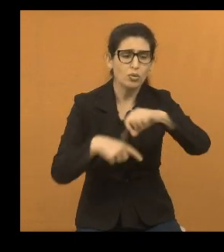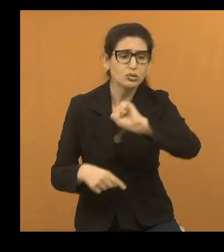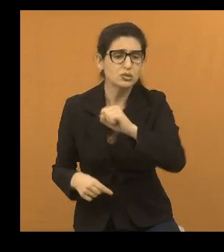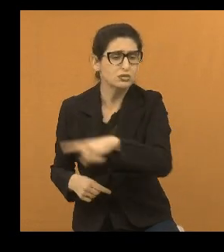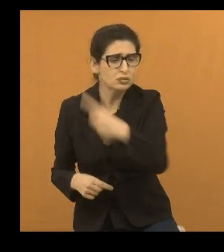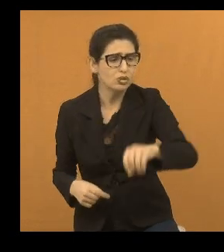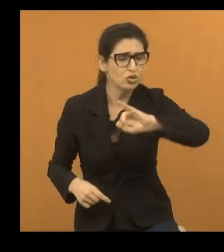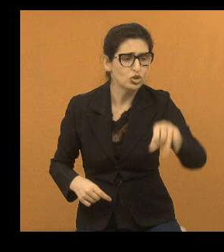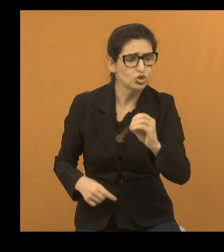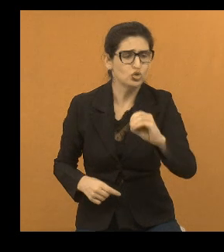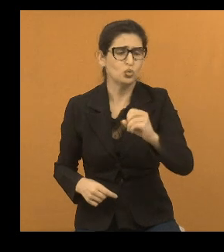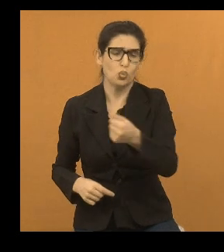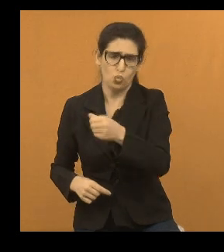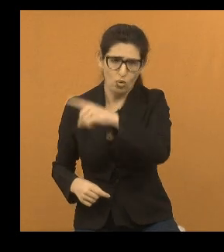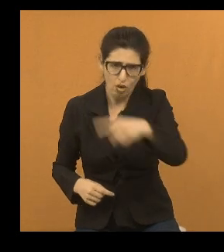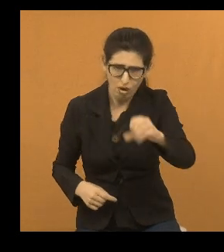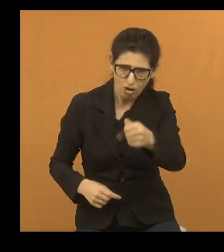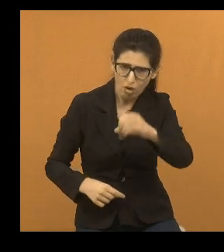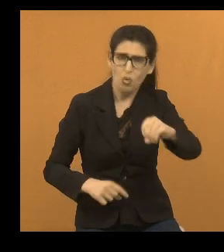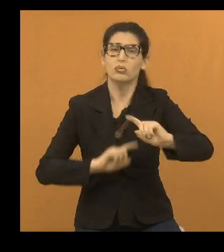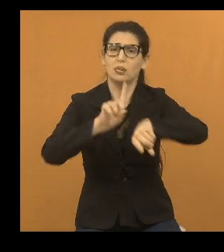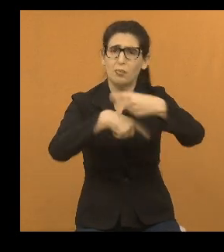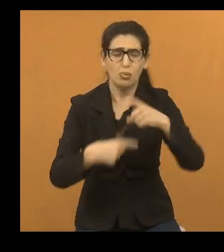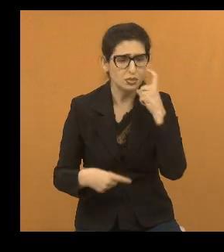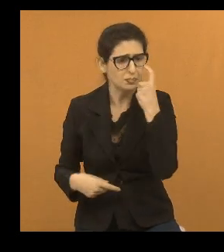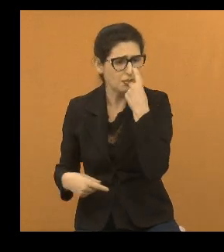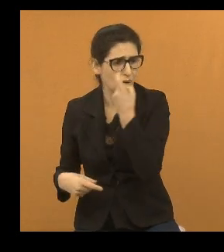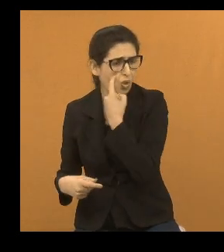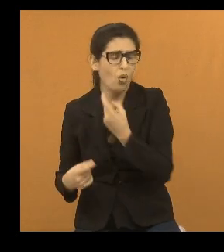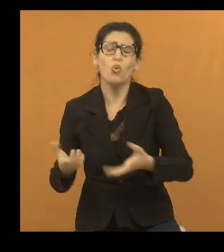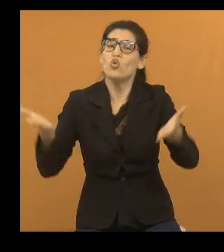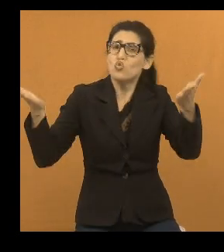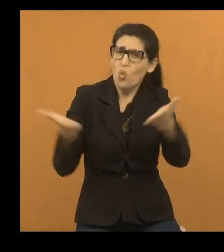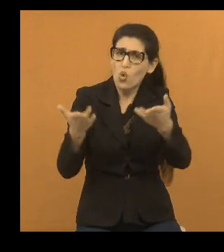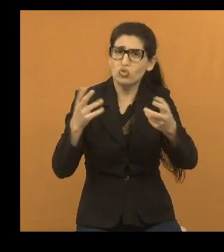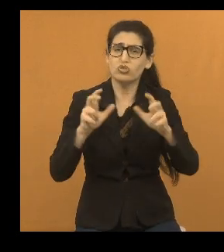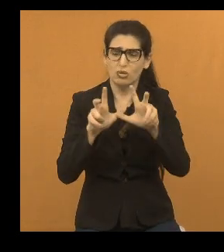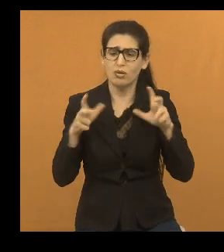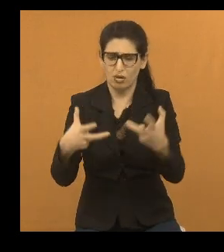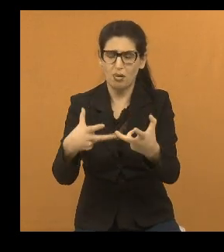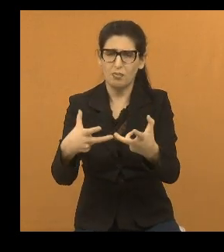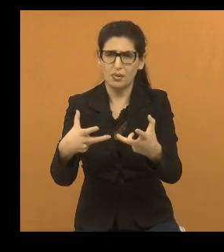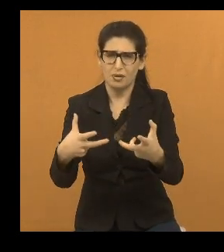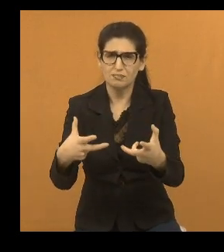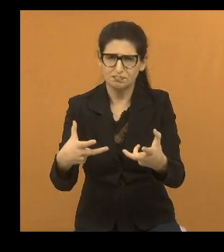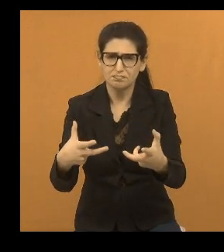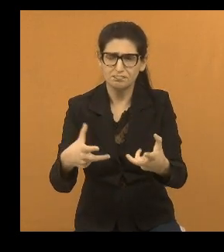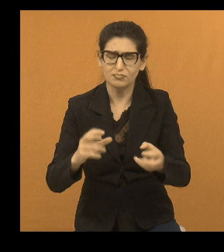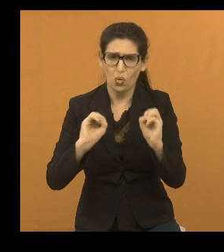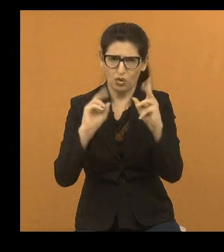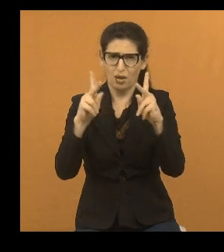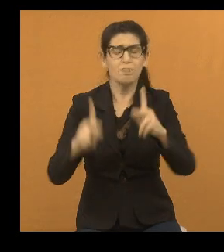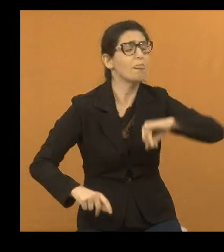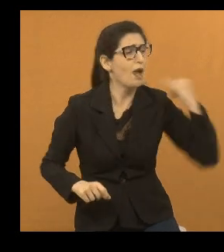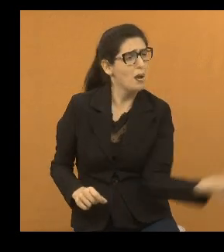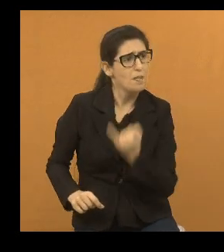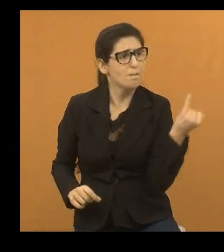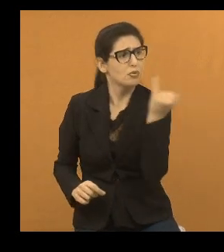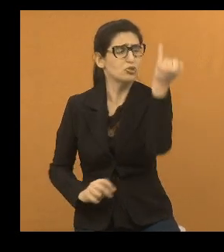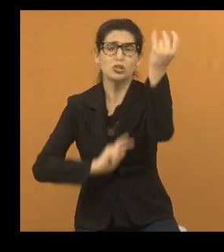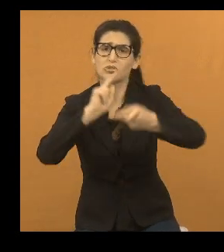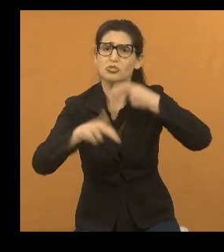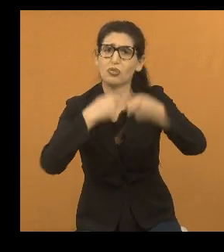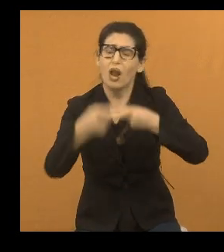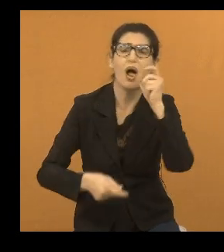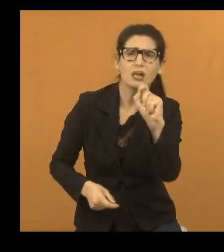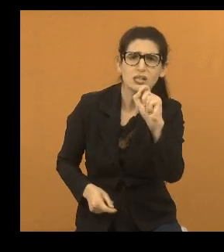no último sábado, na região norte. E agora chegamos no final aqui na Câmara dos Vereadores. O que é importante a gente salientar que o que a gente